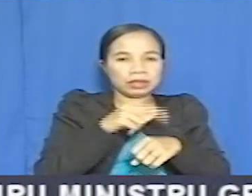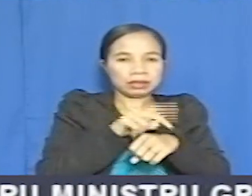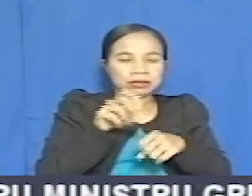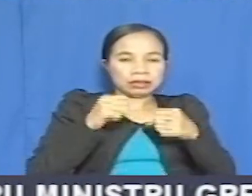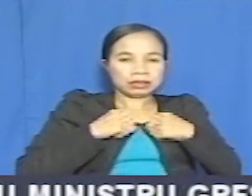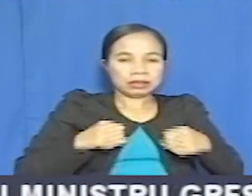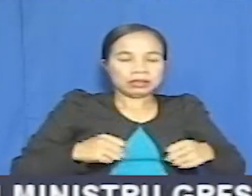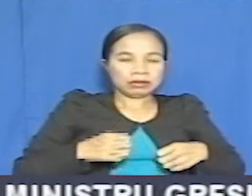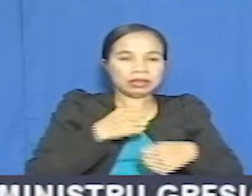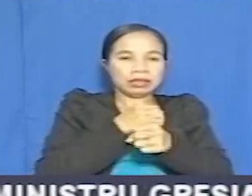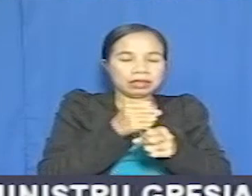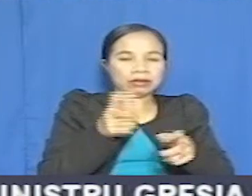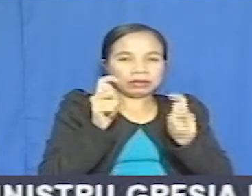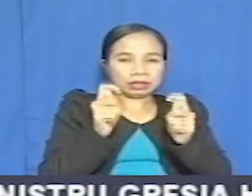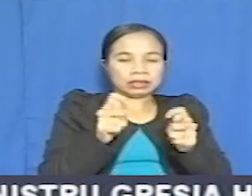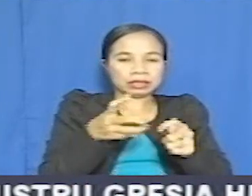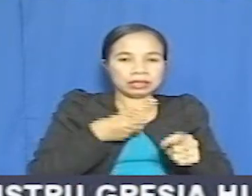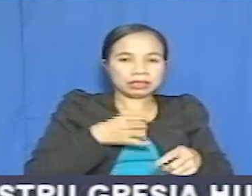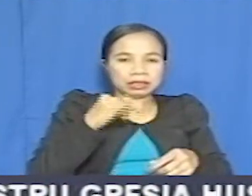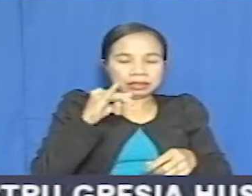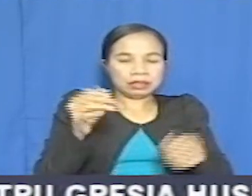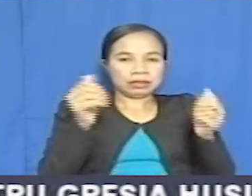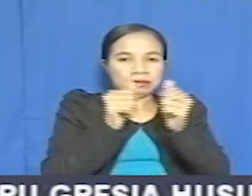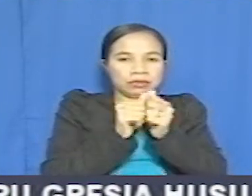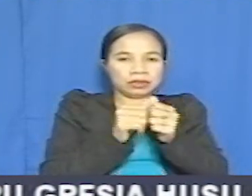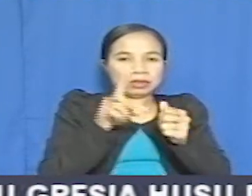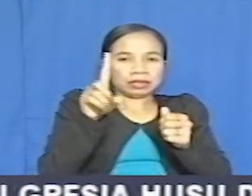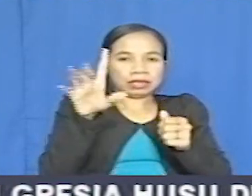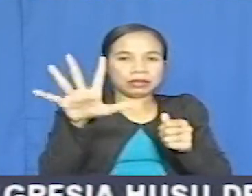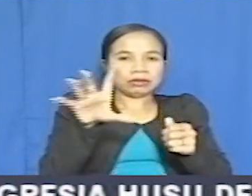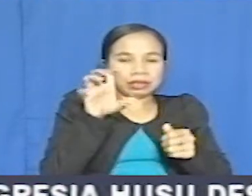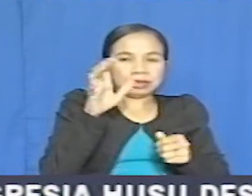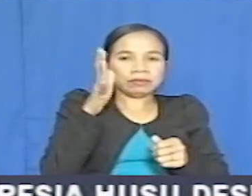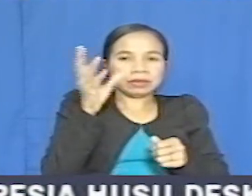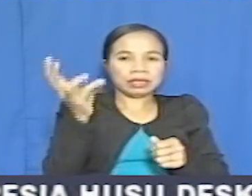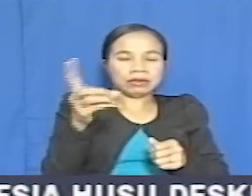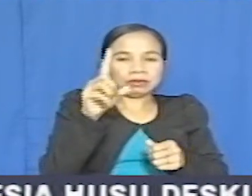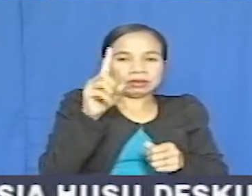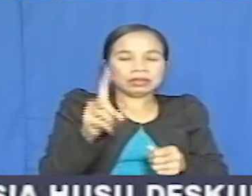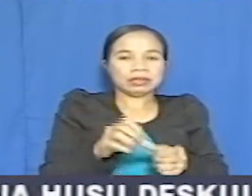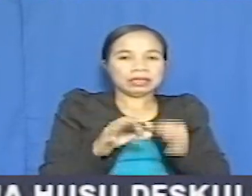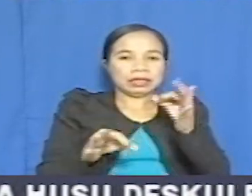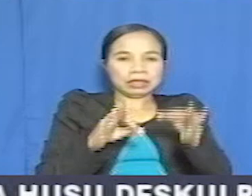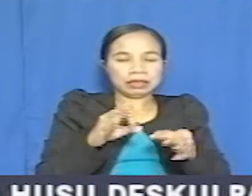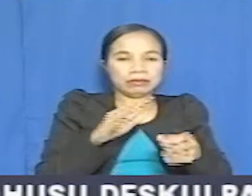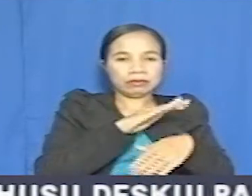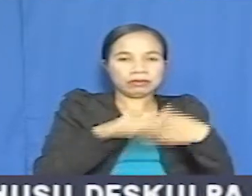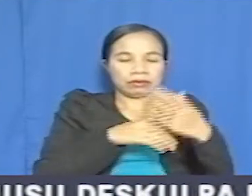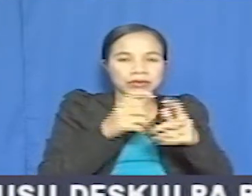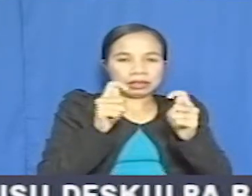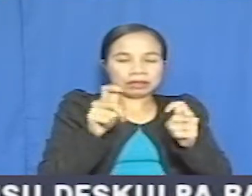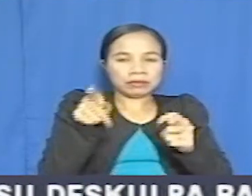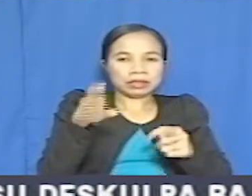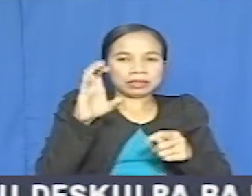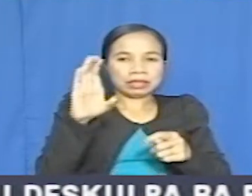Nacional Saudi, halo teste PCR e hadili, hamoduk atus lima nengnulu resin ida, enquanto total teste